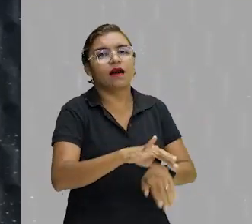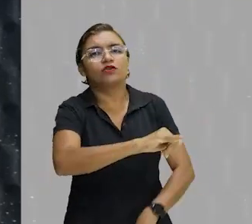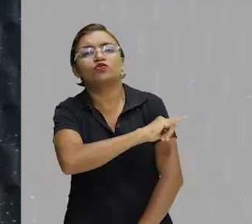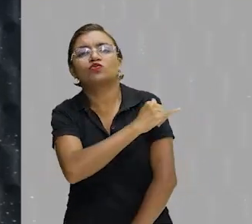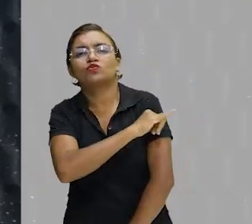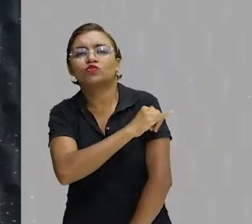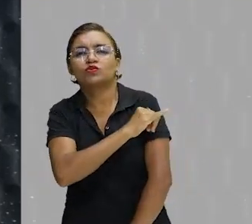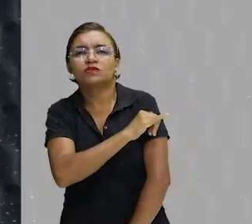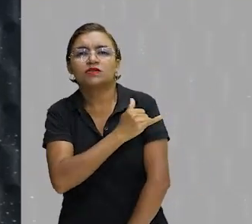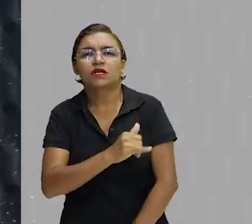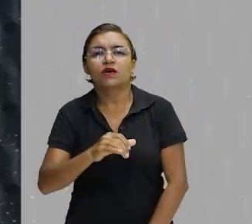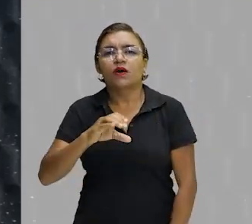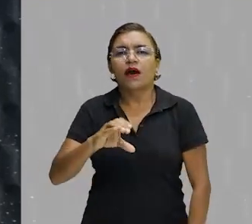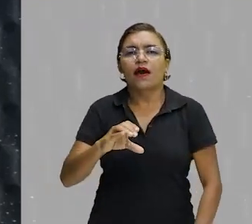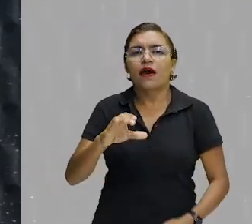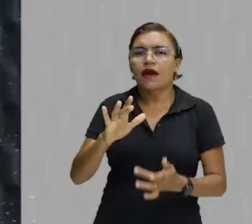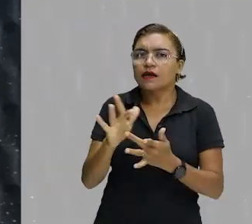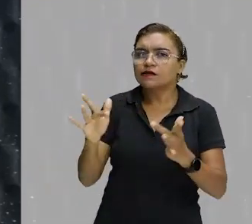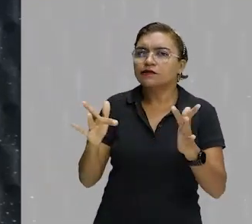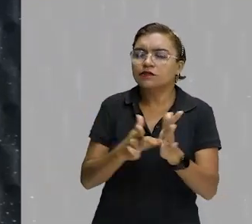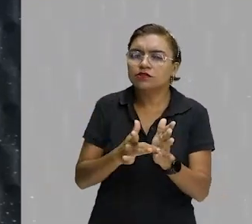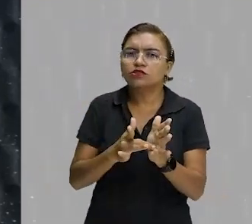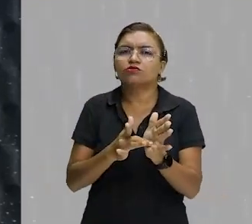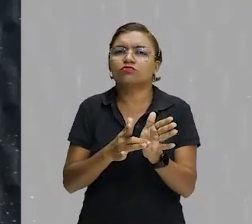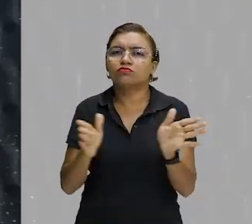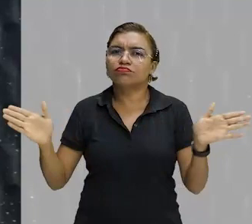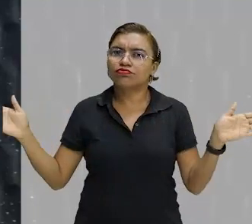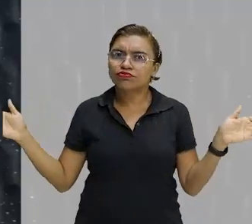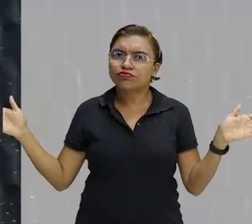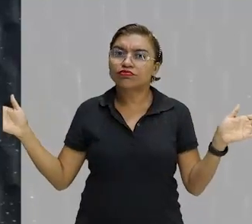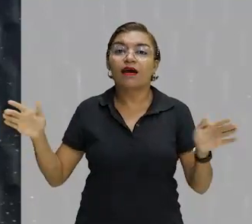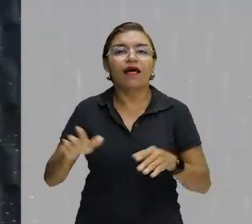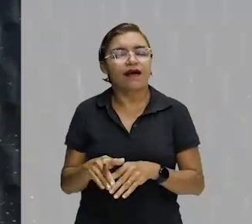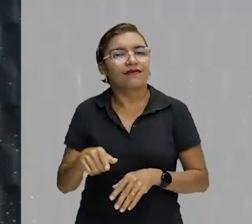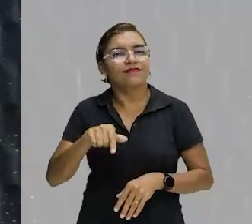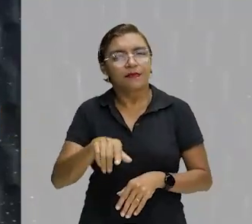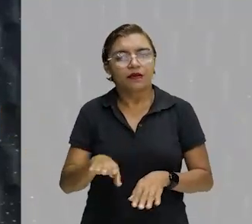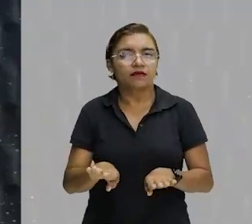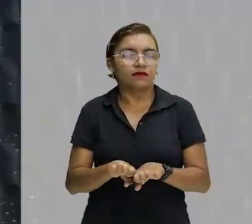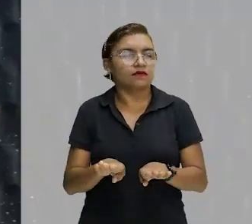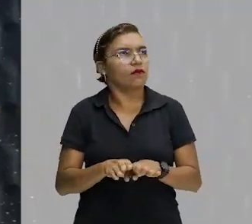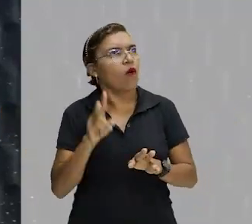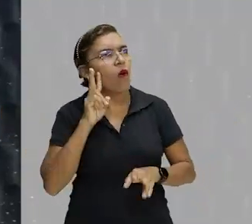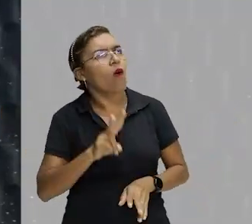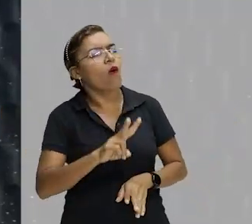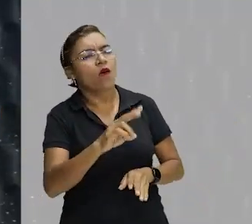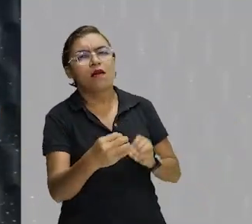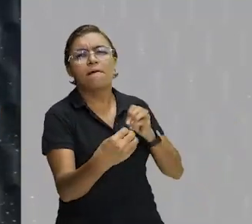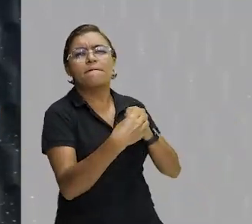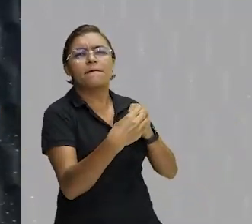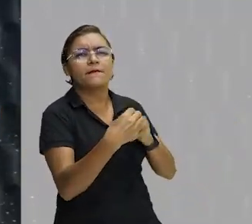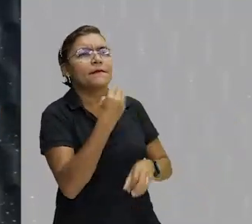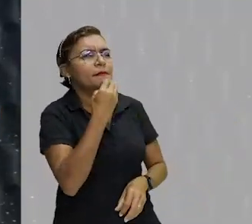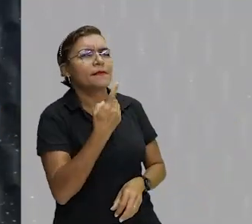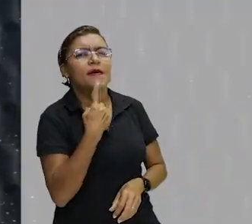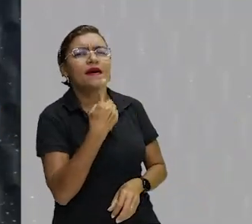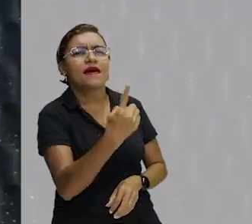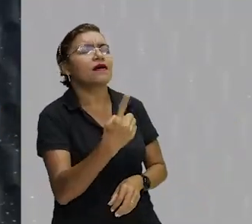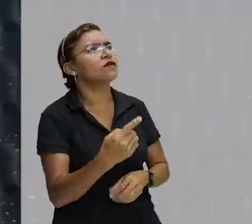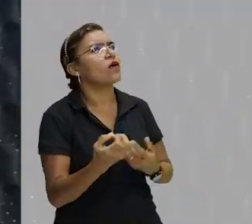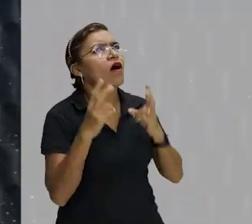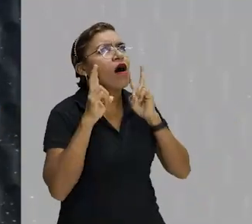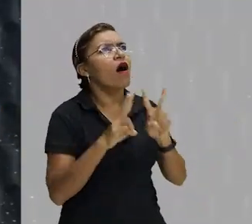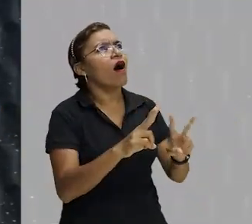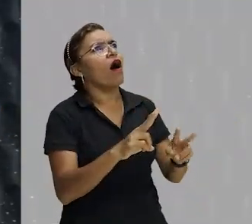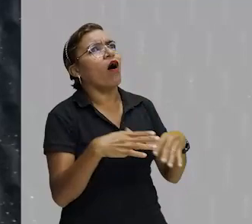é bem menor do que a gente tem em mente. Quem já viu ela de perto, nossa, eu achava que ela era maior. Mas o local onde a composição foi